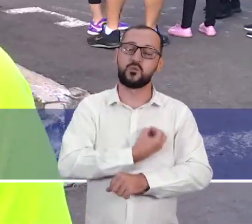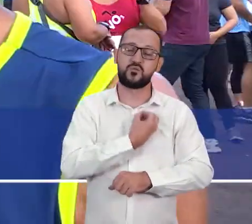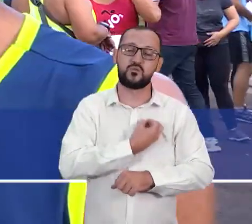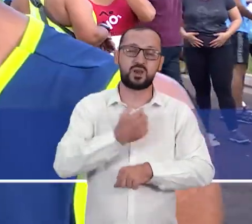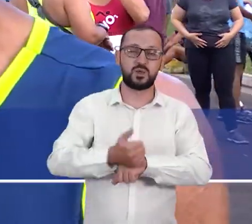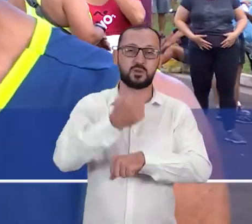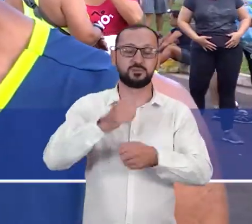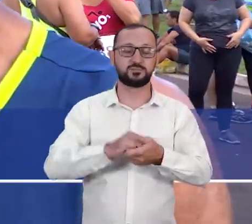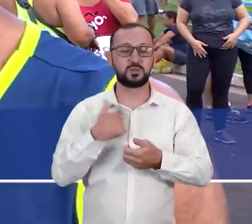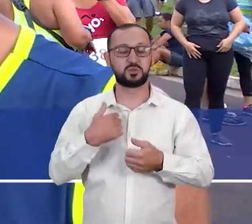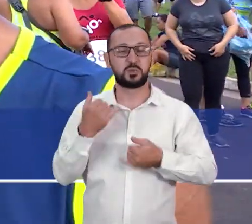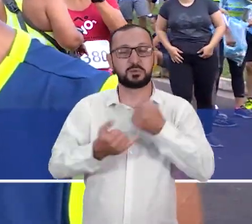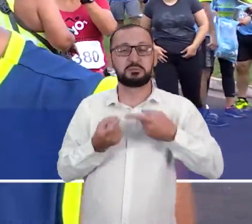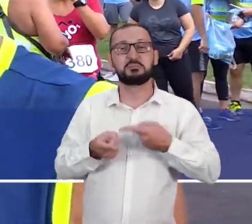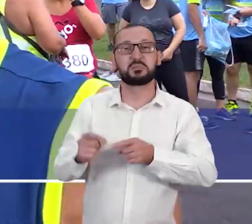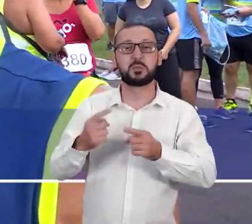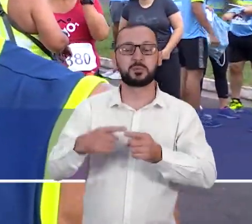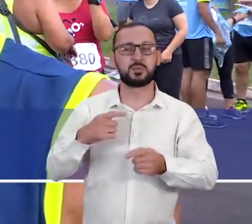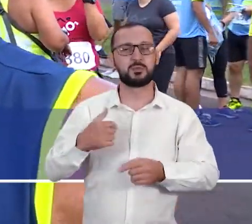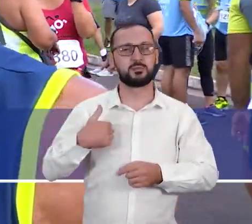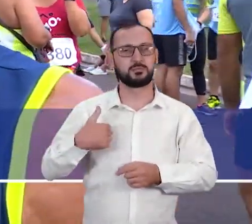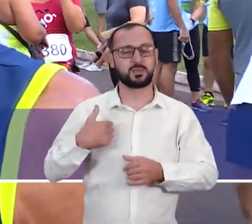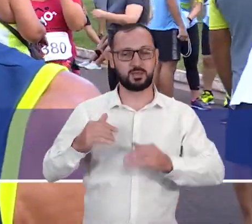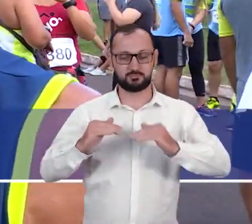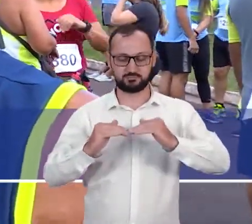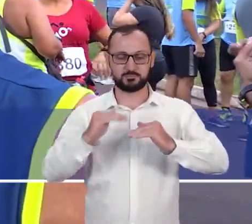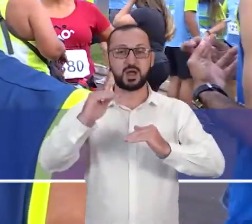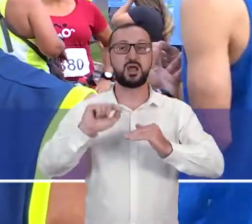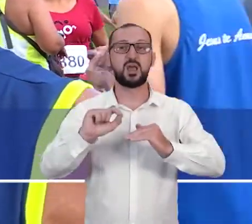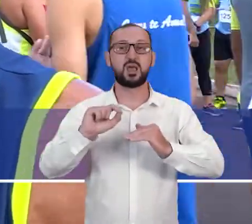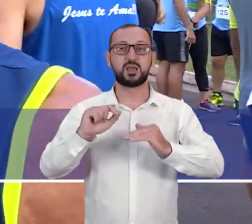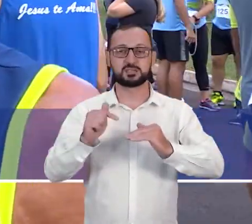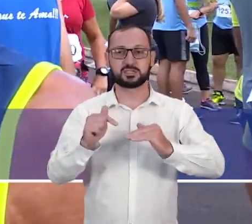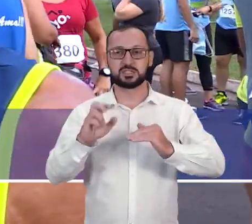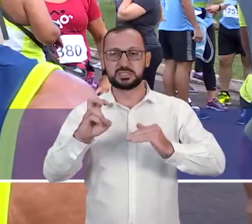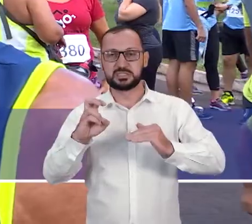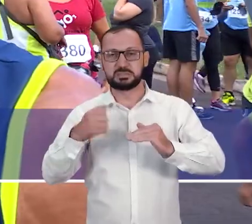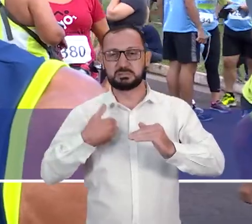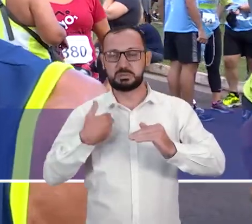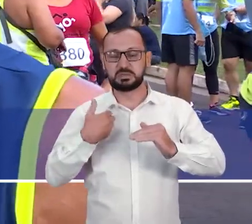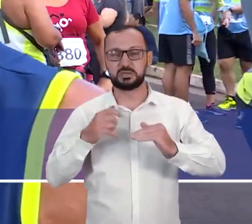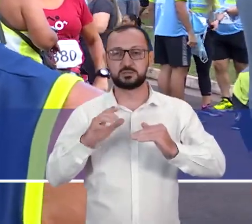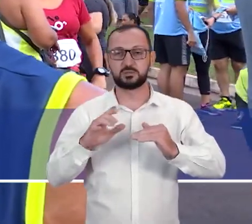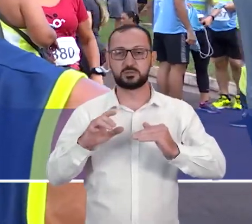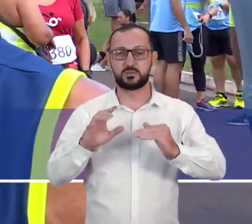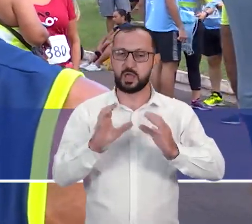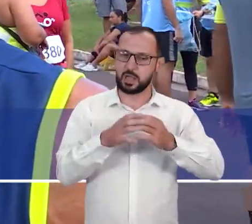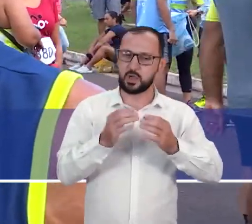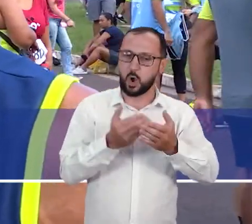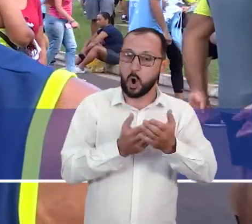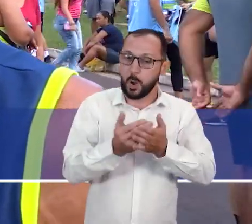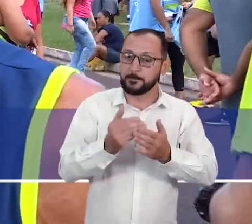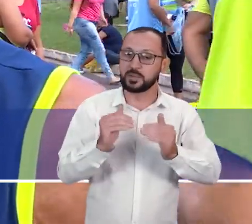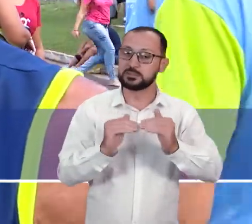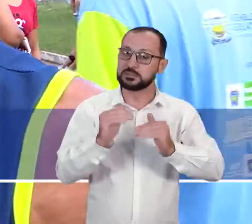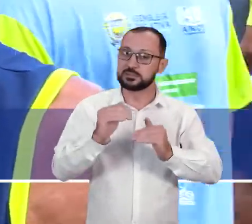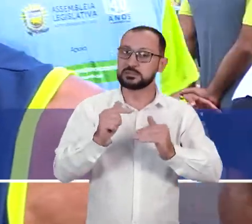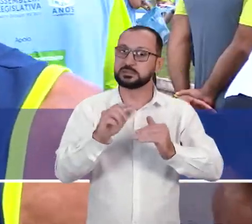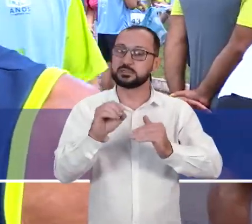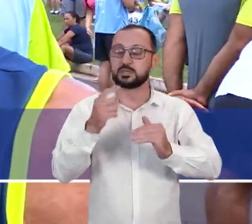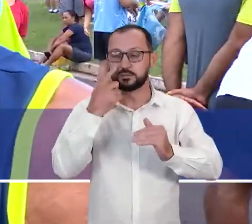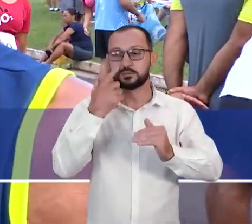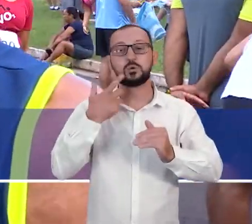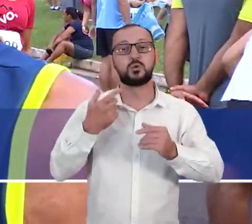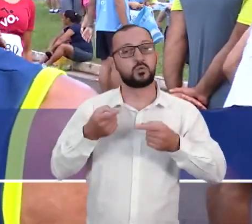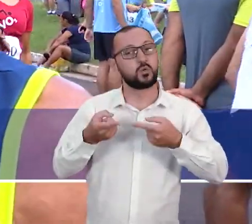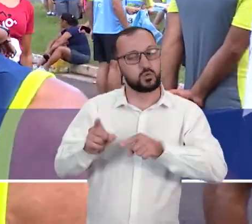saúde, né? Complicando para a gurizada aí, que a minha faixa é 75 anos acima. Então aqui faz 70 anos acima,